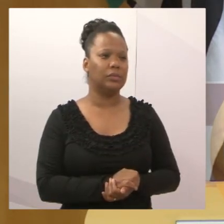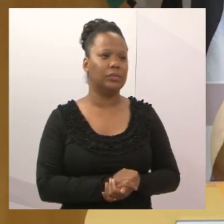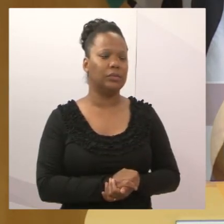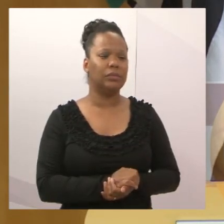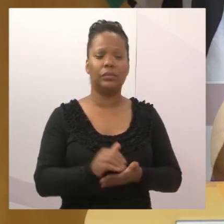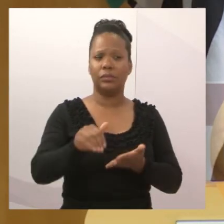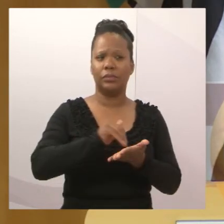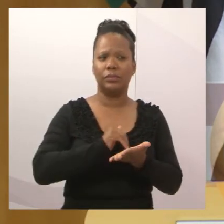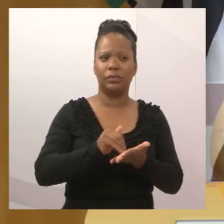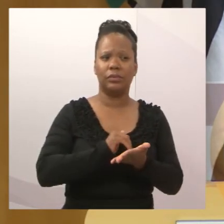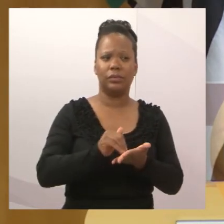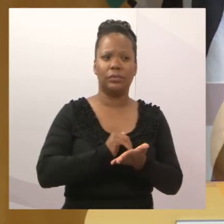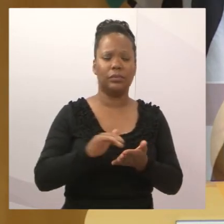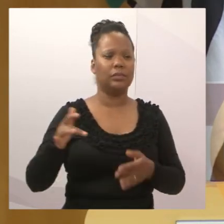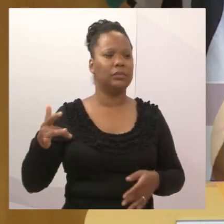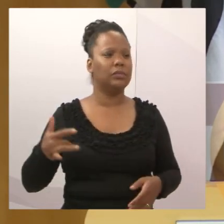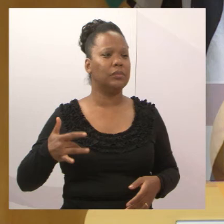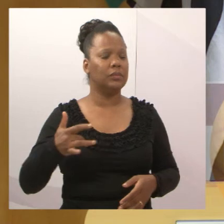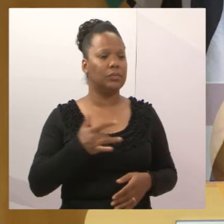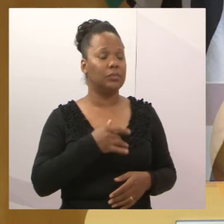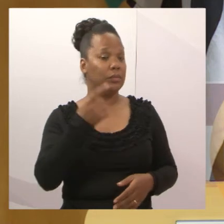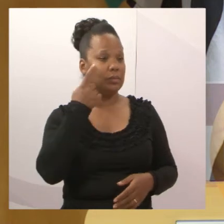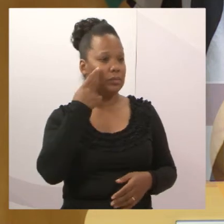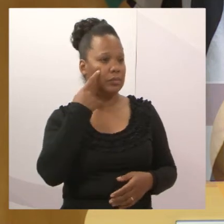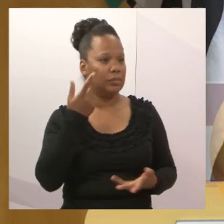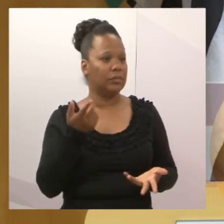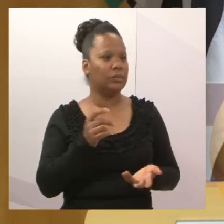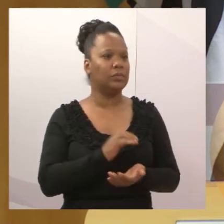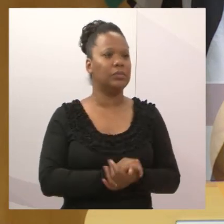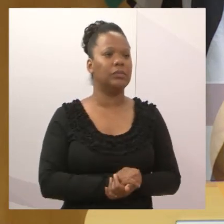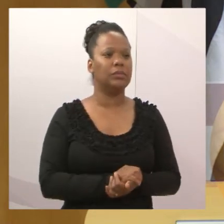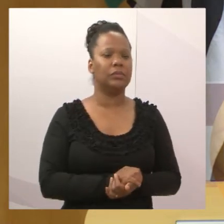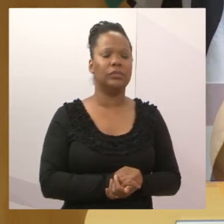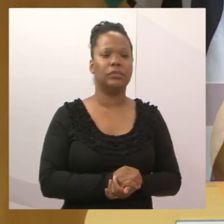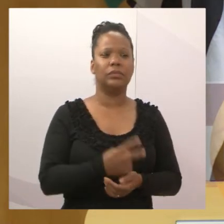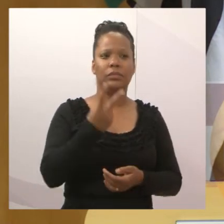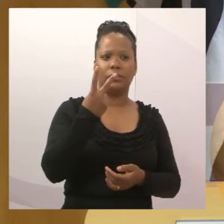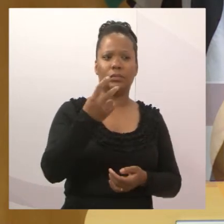da Secretaria de Saúde, olha só, são